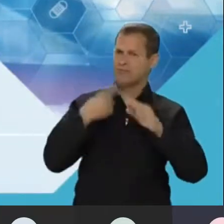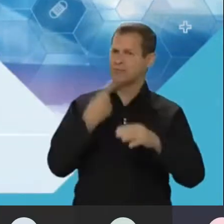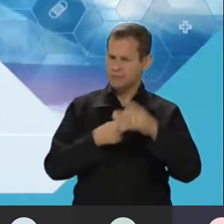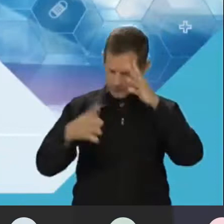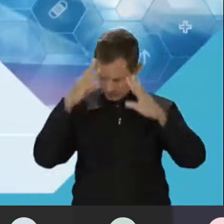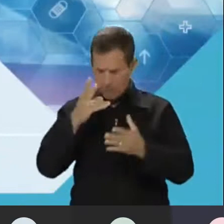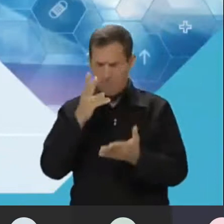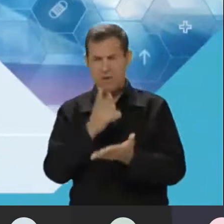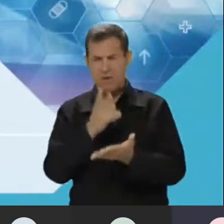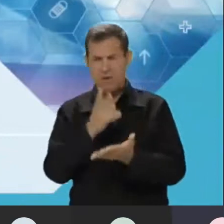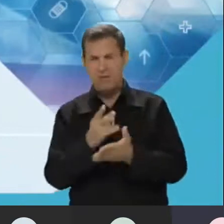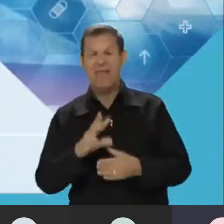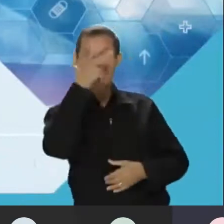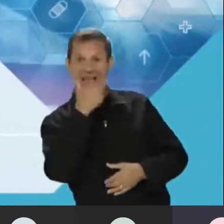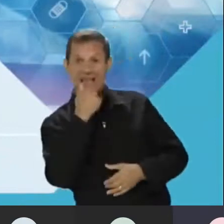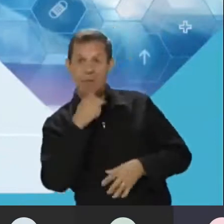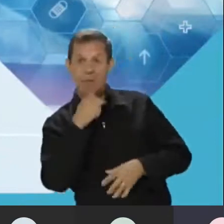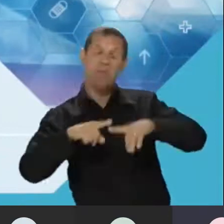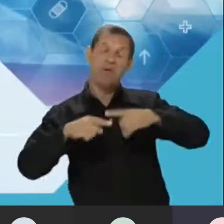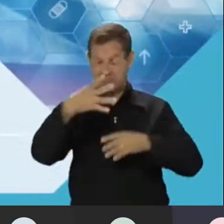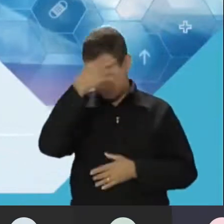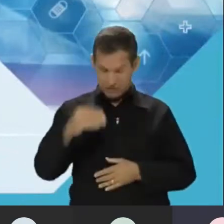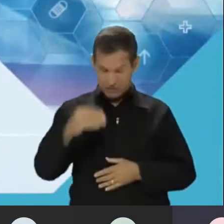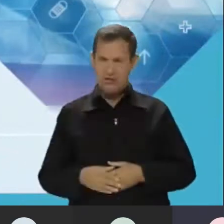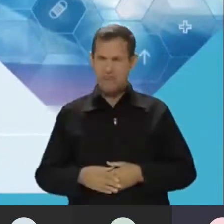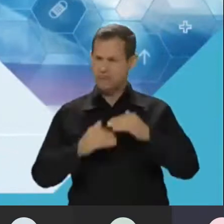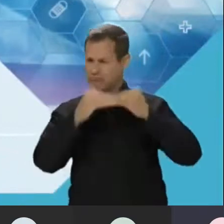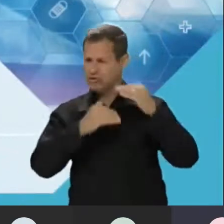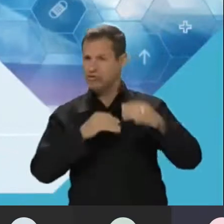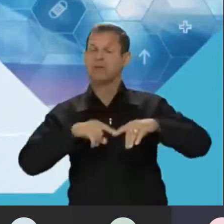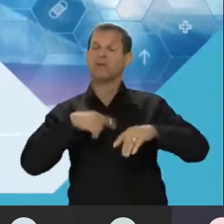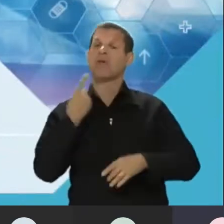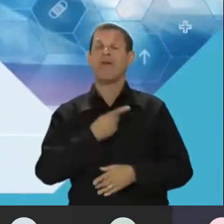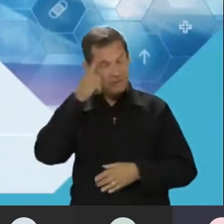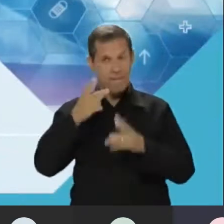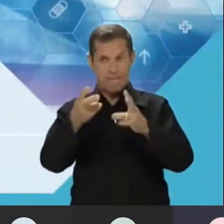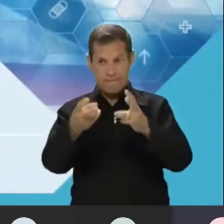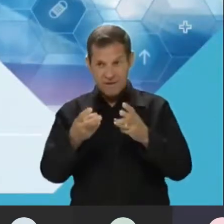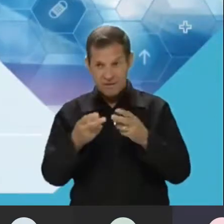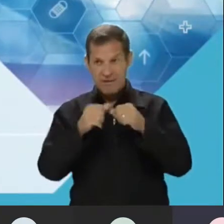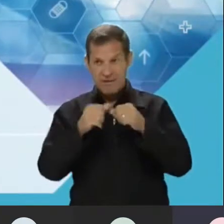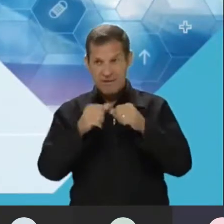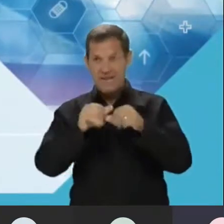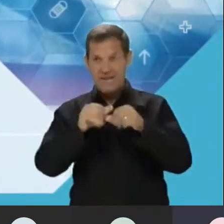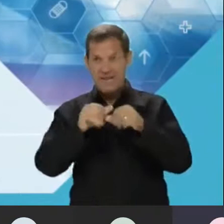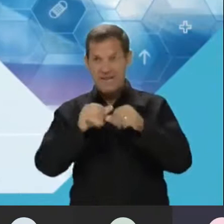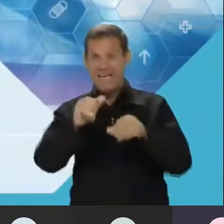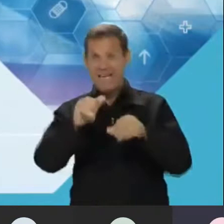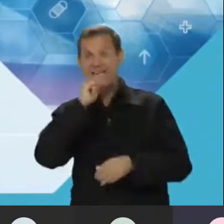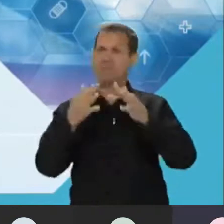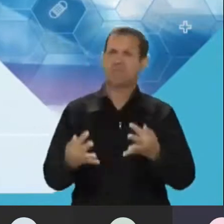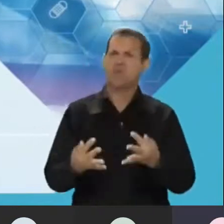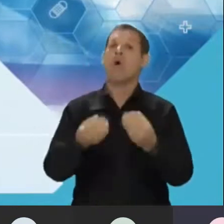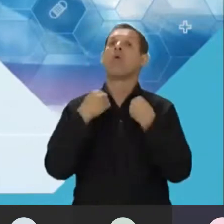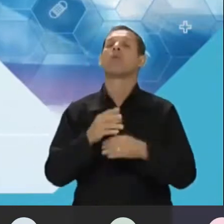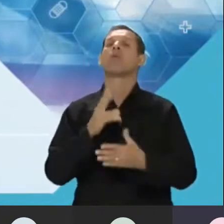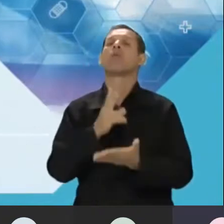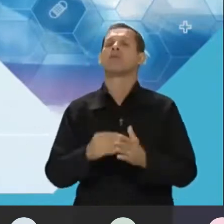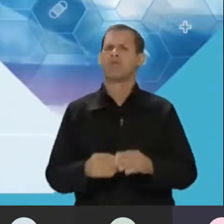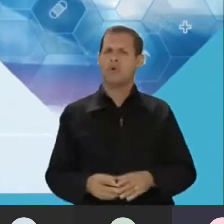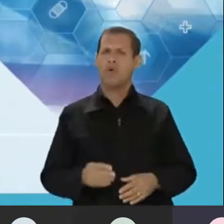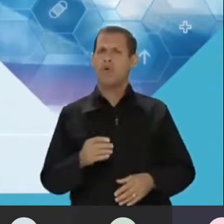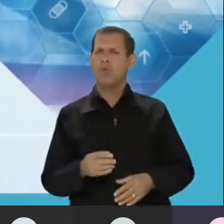gente pensa apenas na estética e esquece da questão do desempenho, a gente consegue observar nesse exemplo tão simples como que